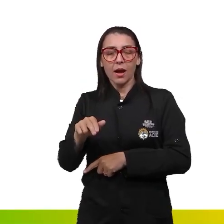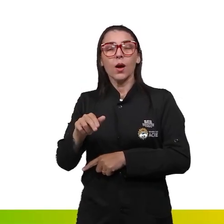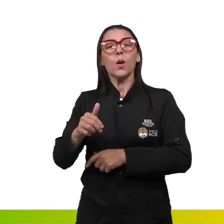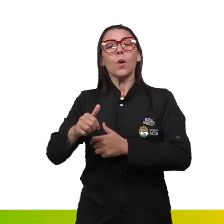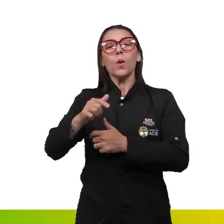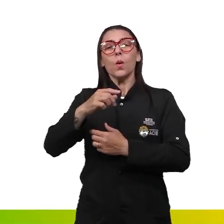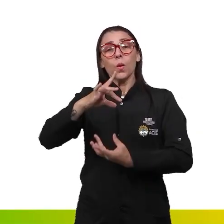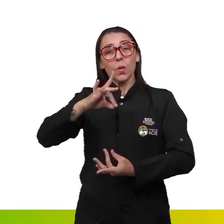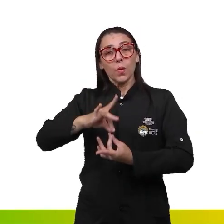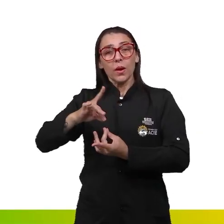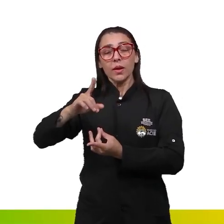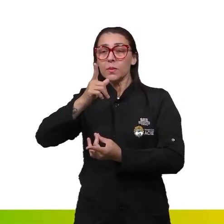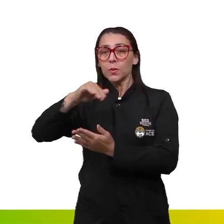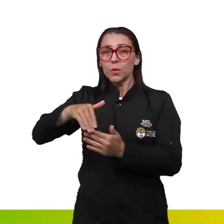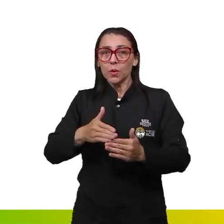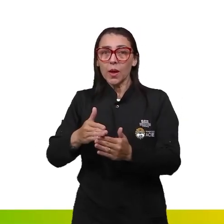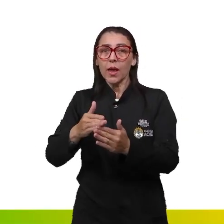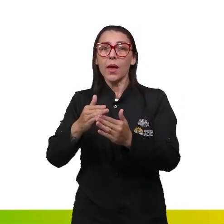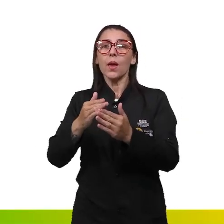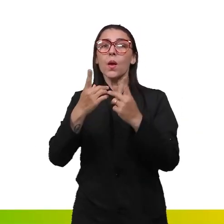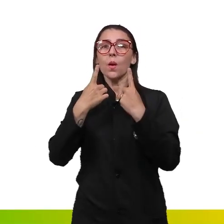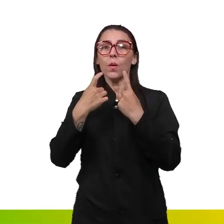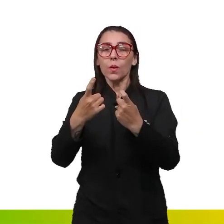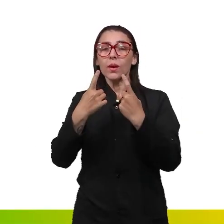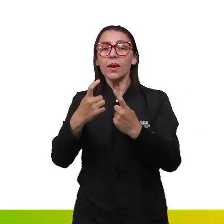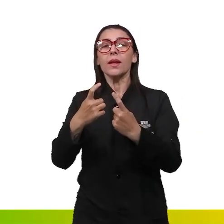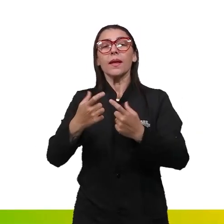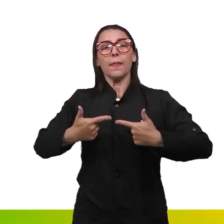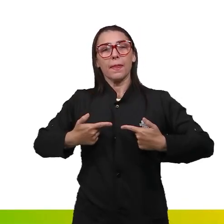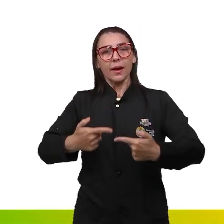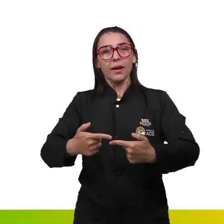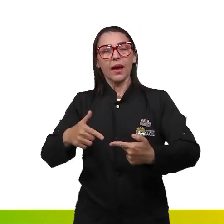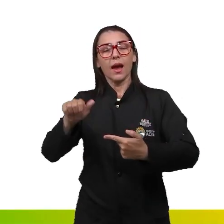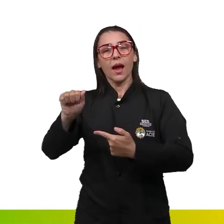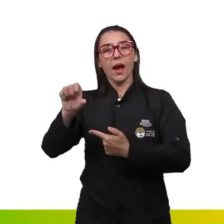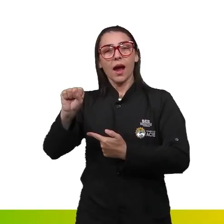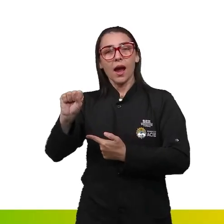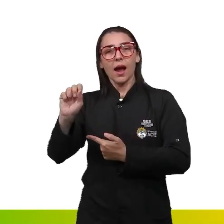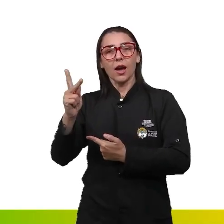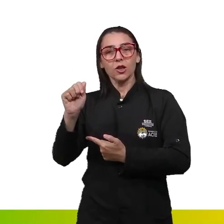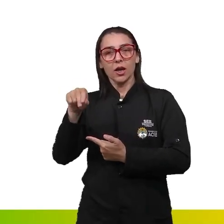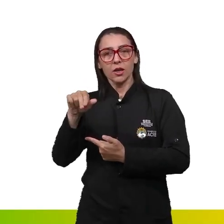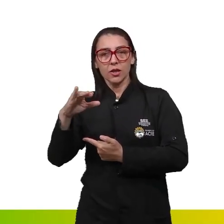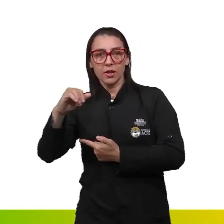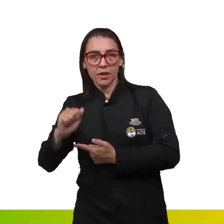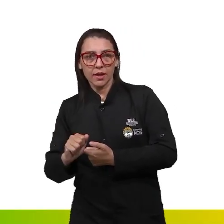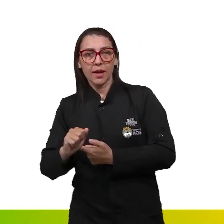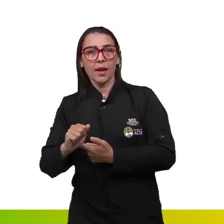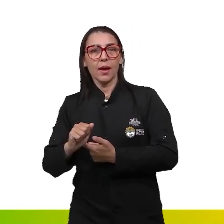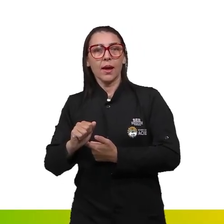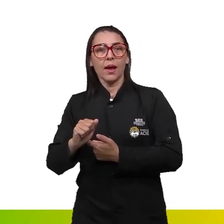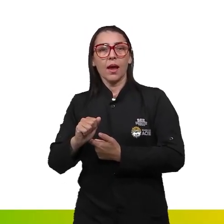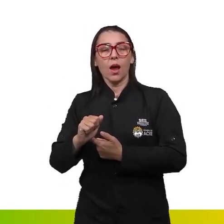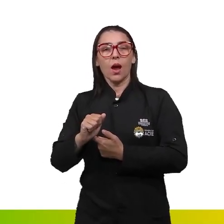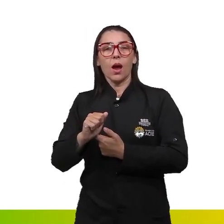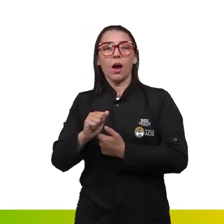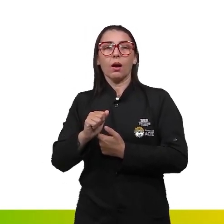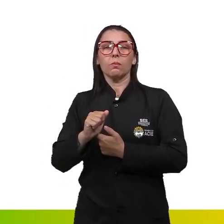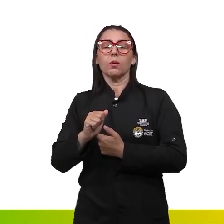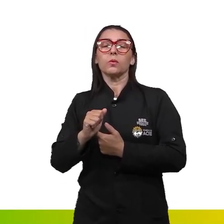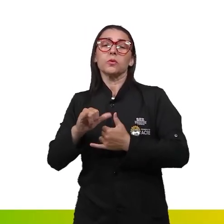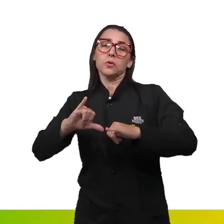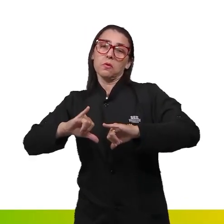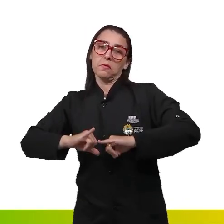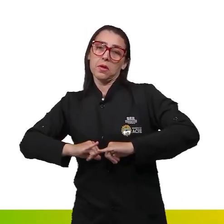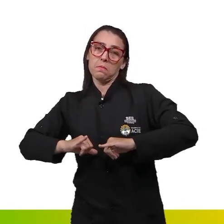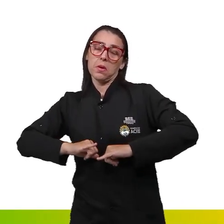rio. O grito da guerra dos Axaninga, não foi falado isso. O lamento de los niños abandonados, ou